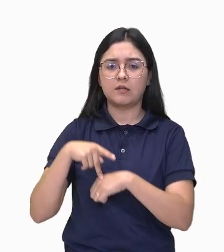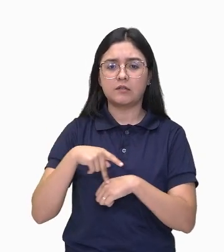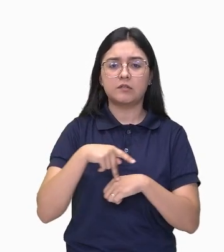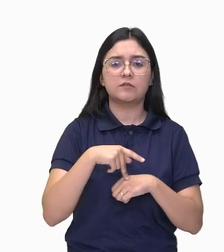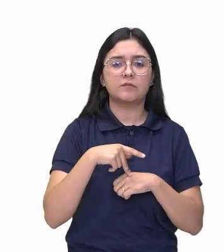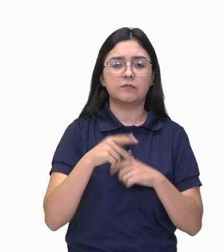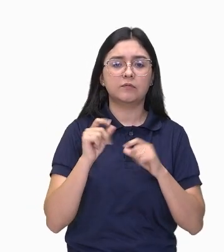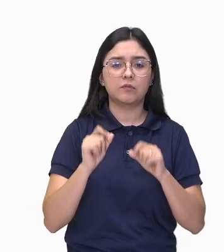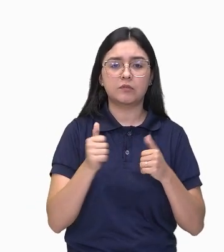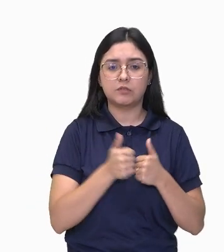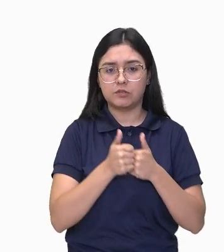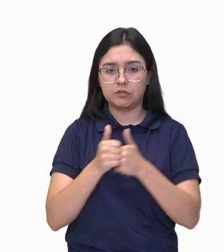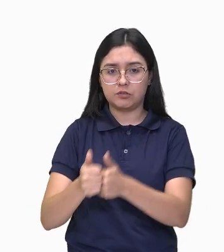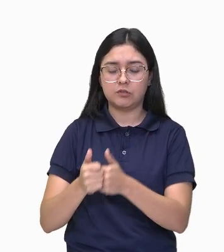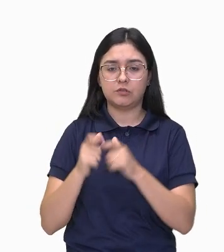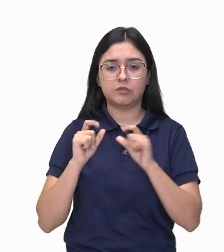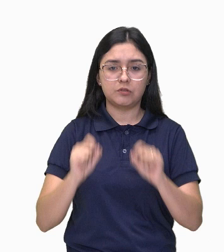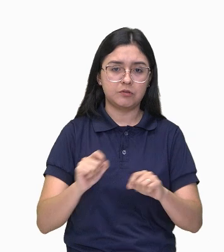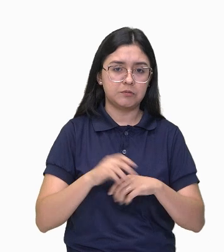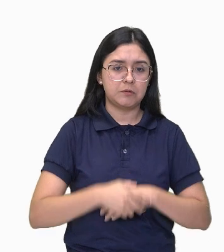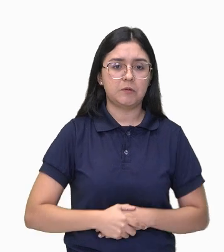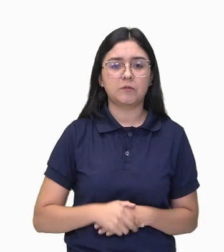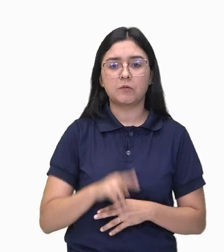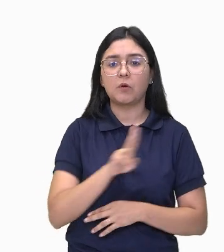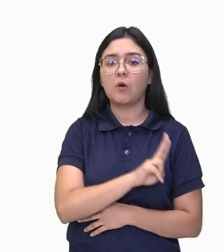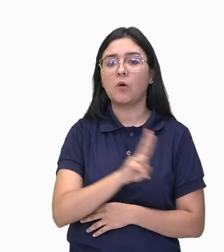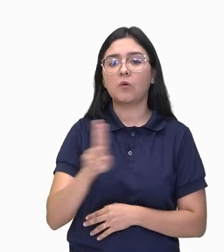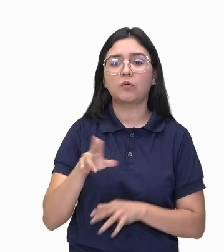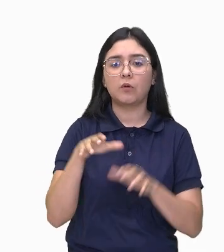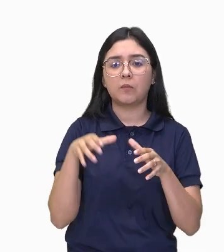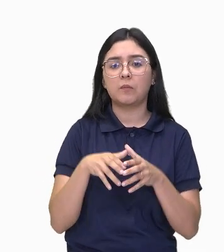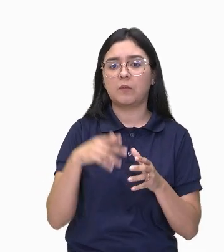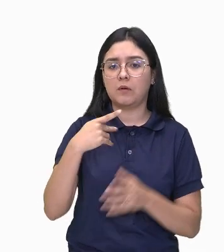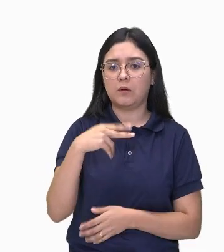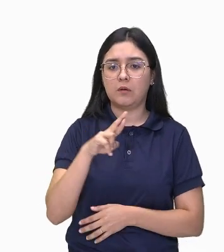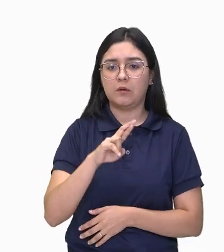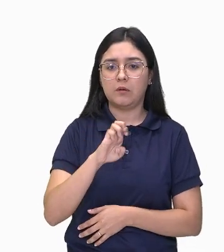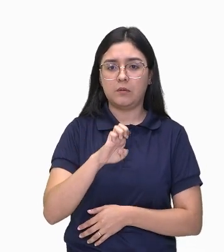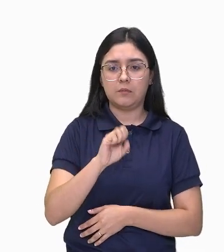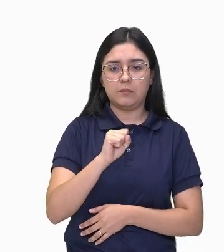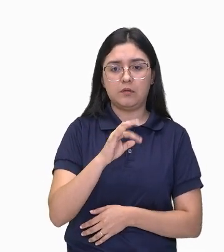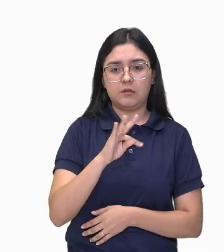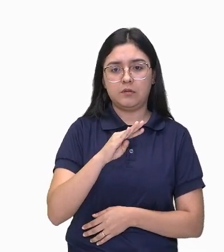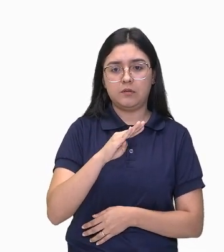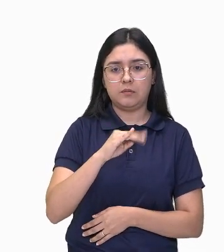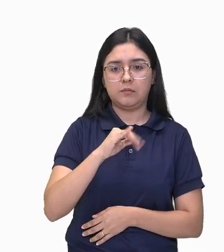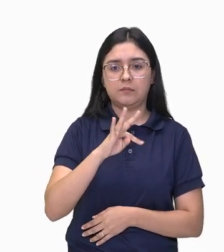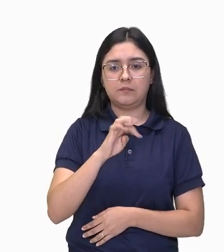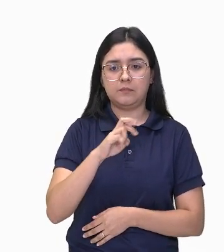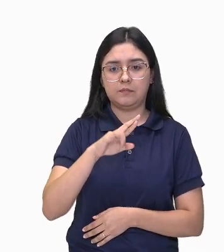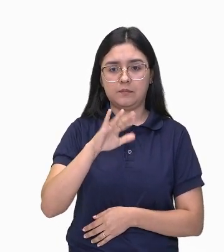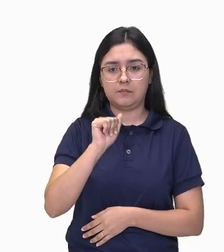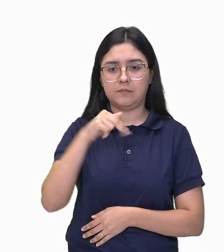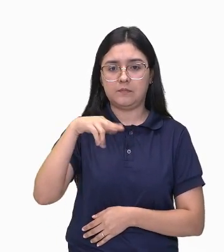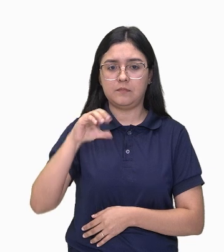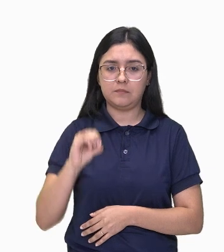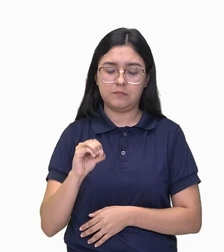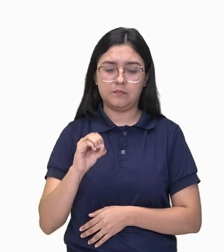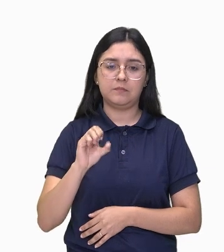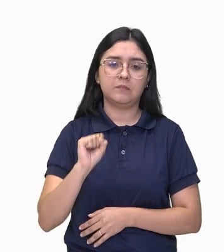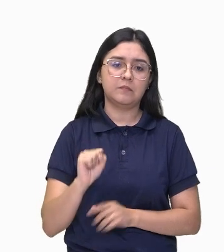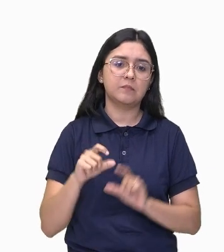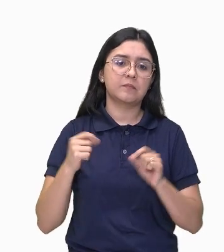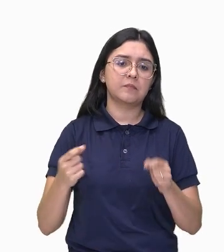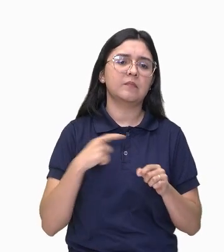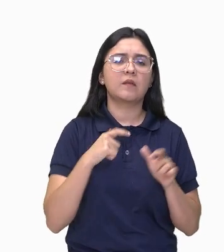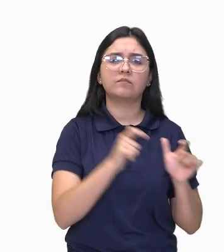chamados de presbiterianos, na França, huguenotes, e na Inglaterra, de puritanos. Então a gente vê que